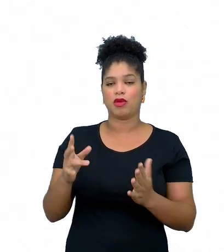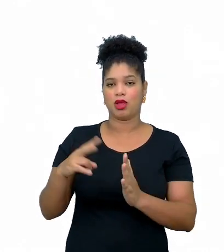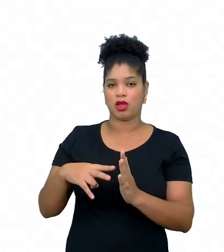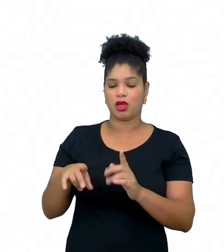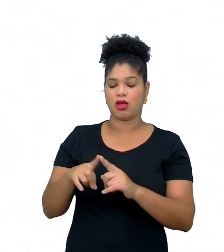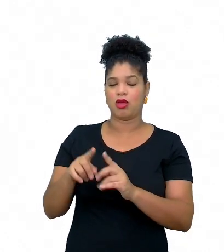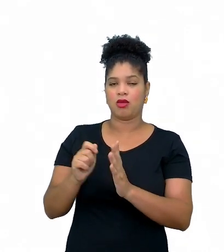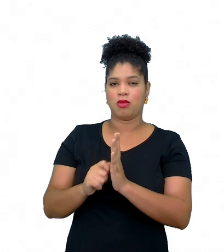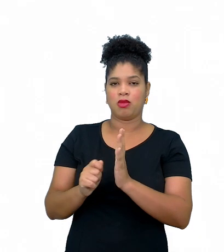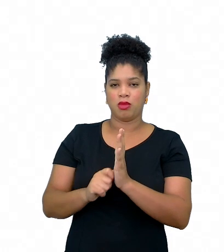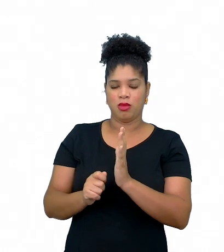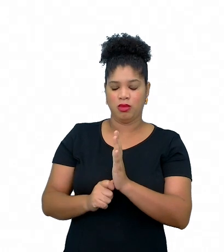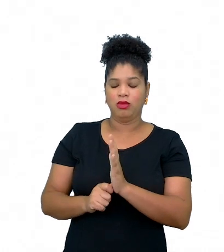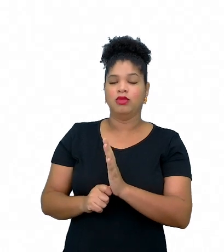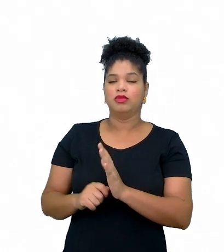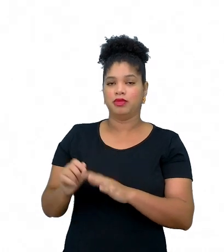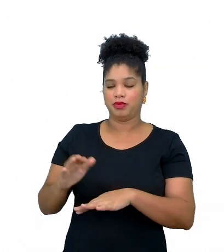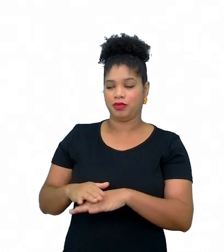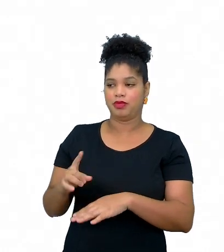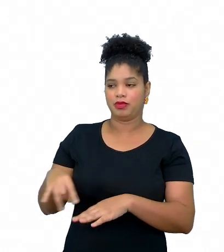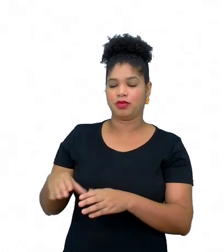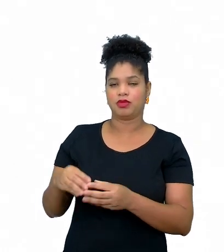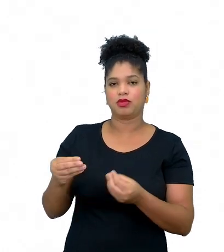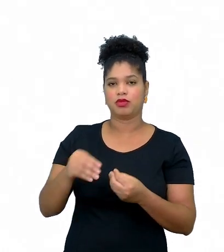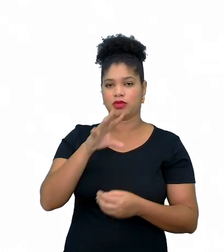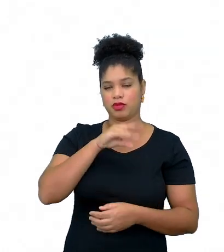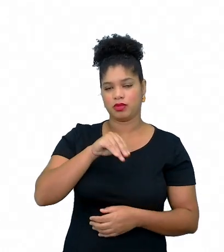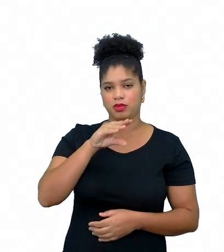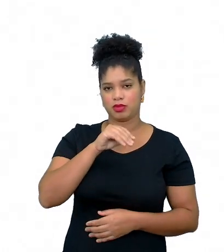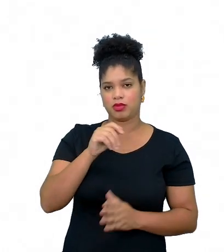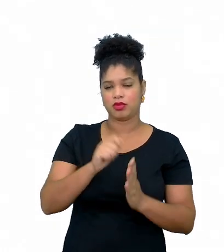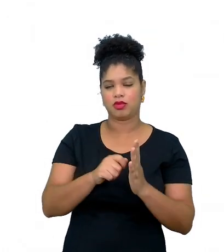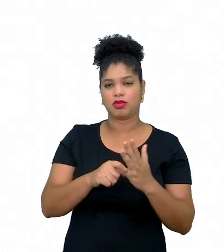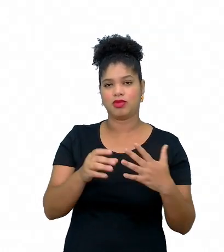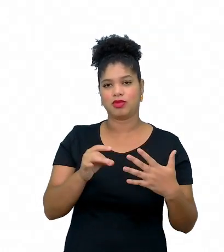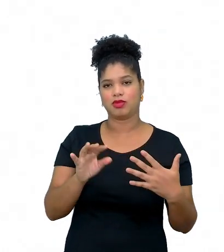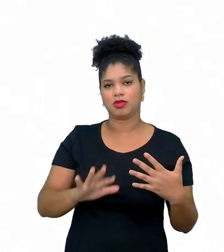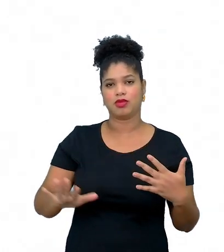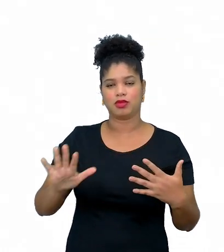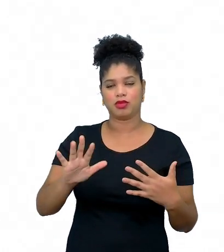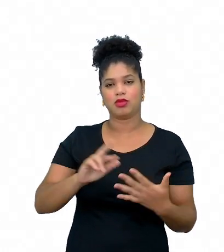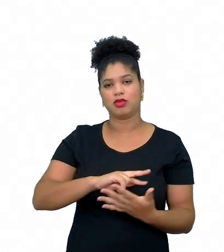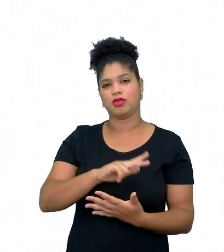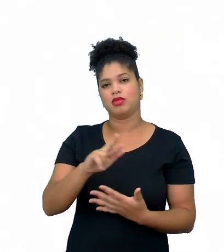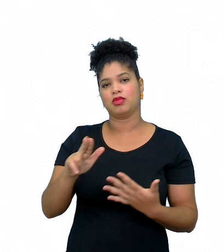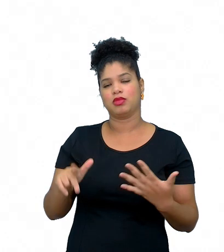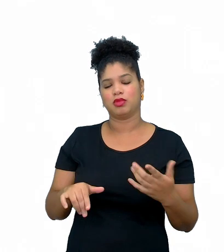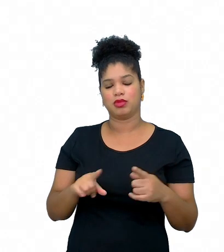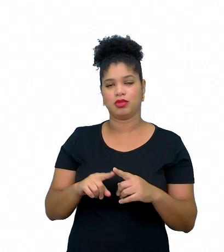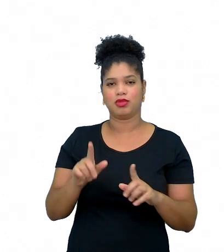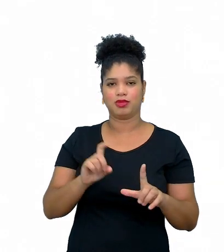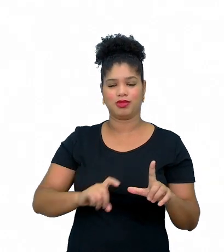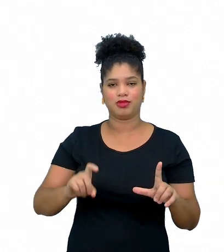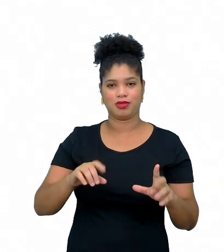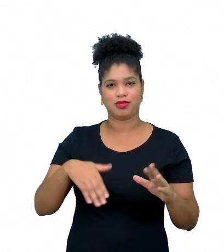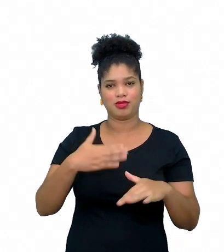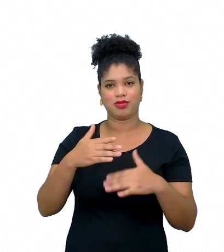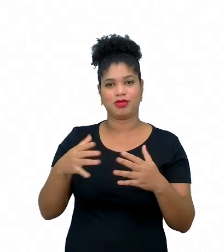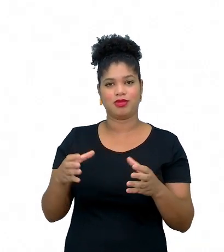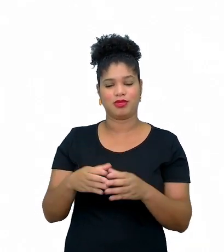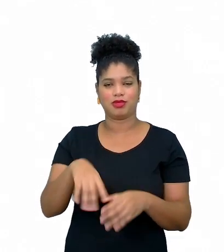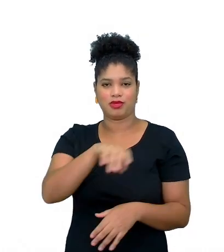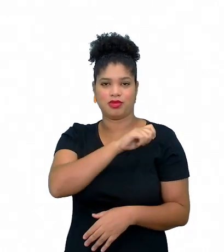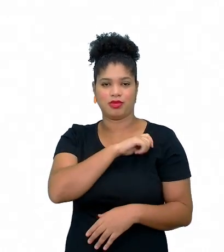textual, orais, escritos, multissemióticos e digitais. Então, isso desenvolve no aluno